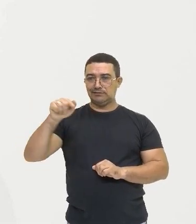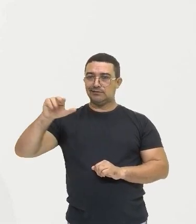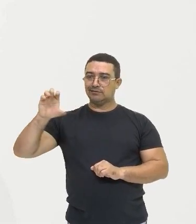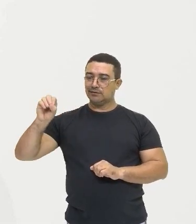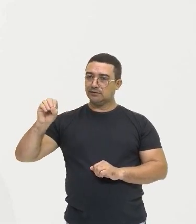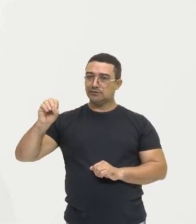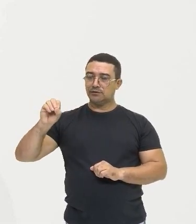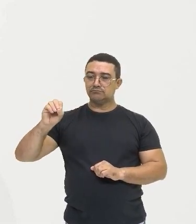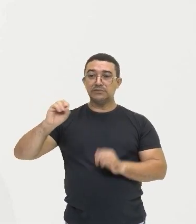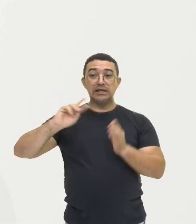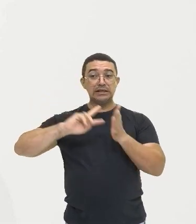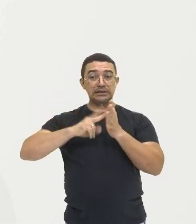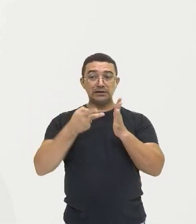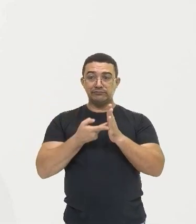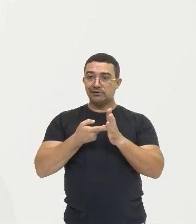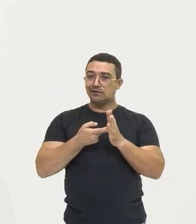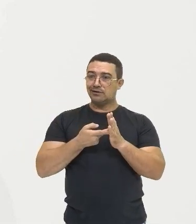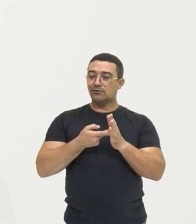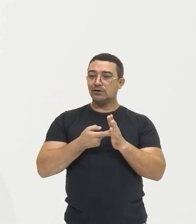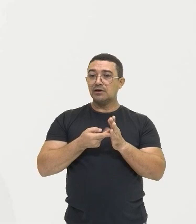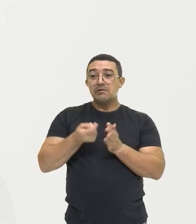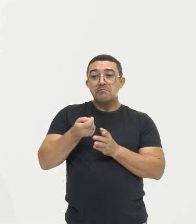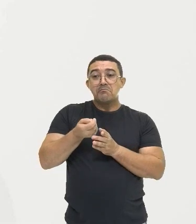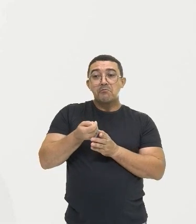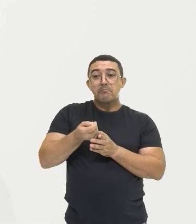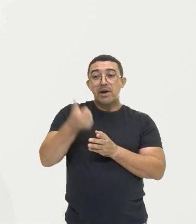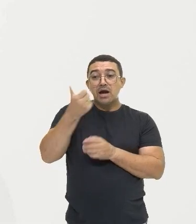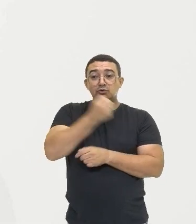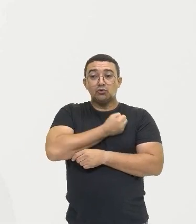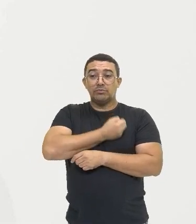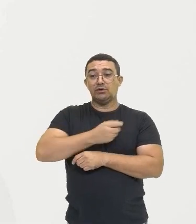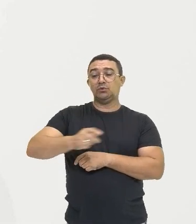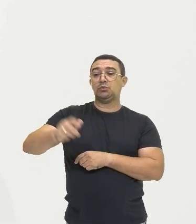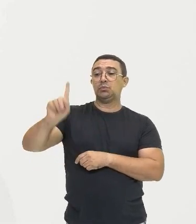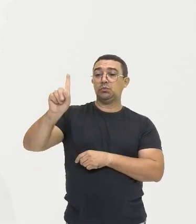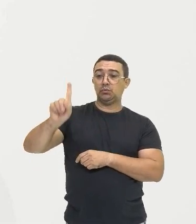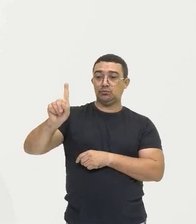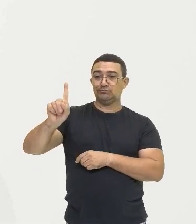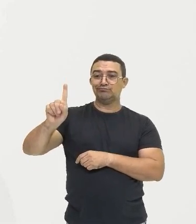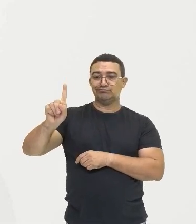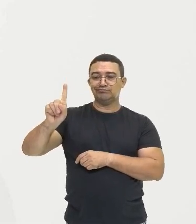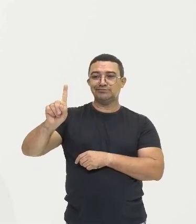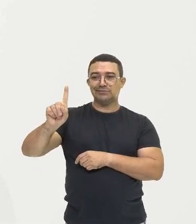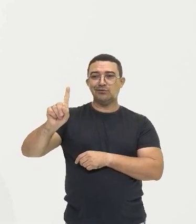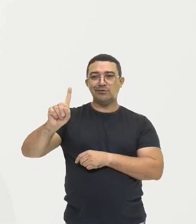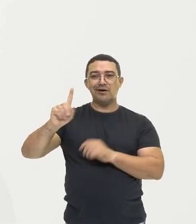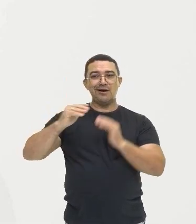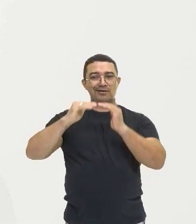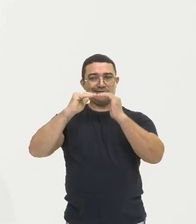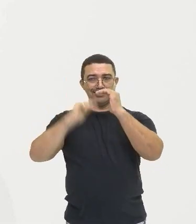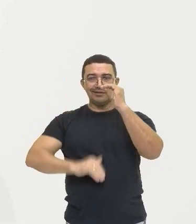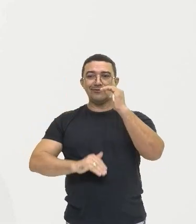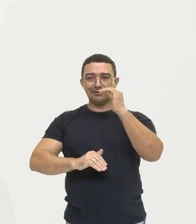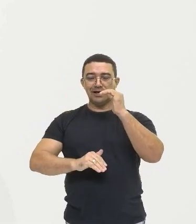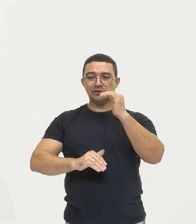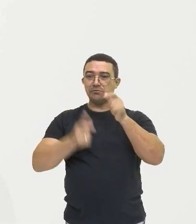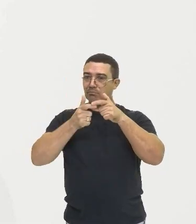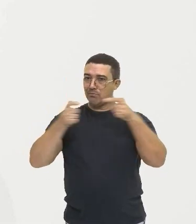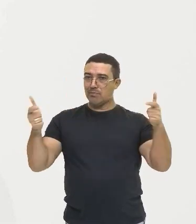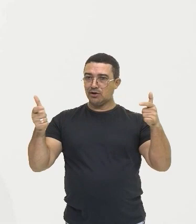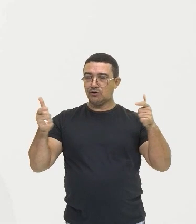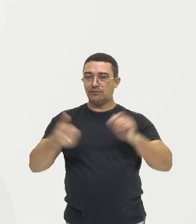0,670. Significa dizer que ficou mais perto de 1. Se ficou mais perto de 1, a desigualdade foi ampliada. Vamos pegar